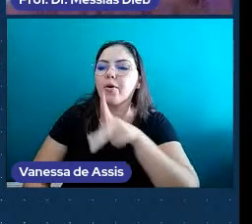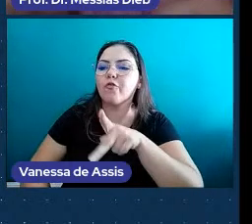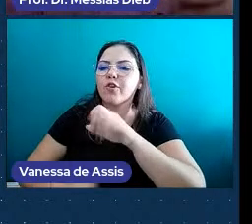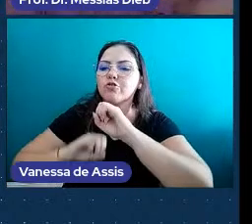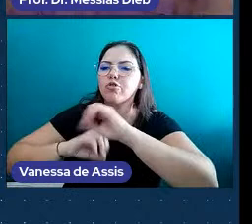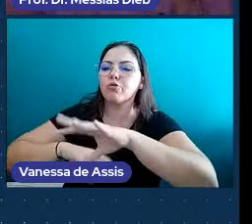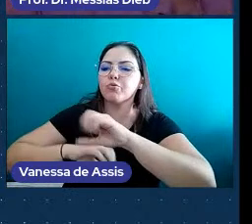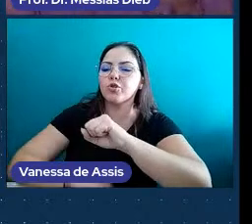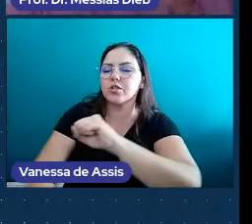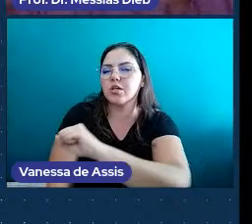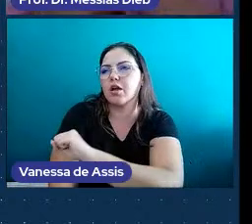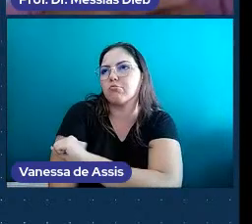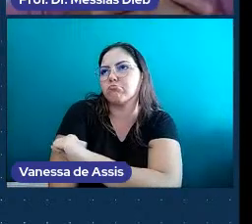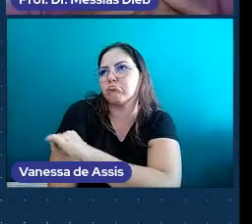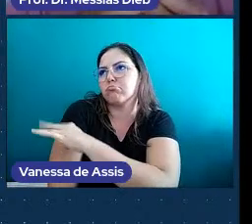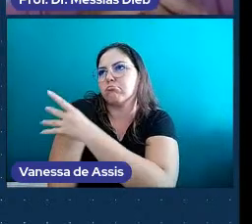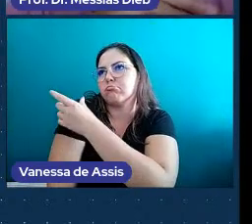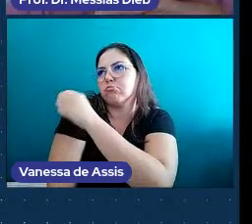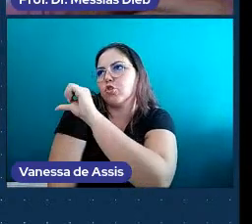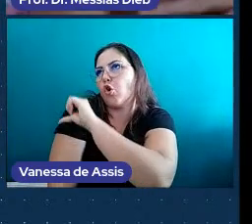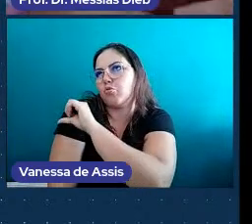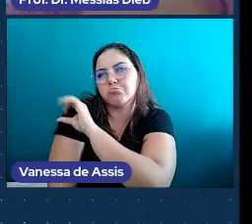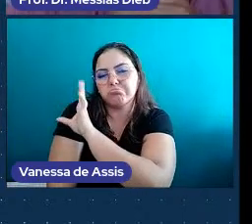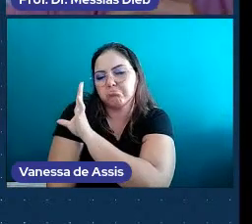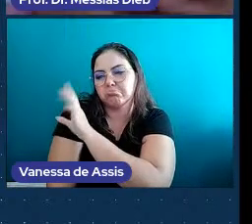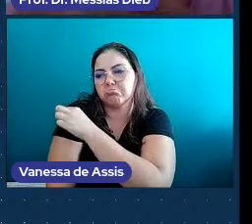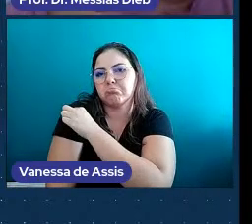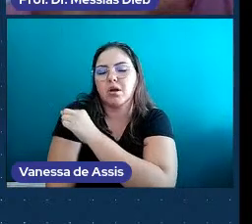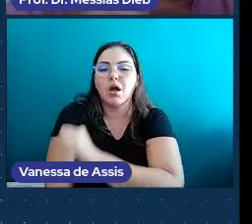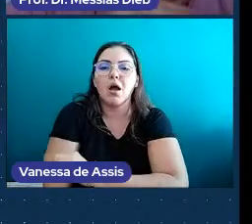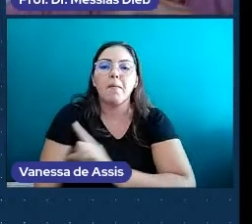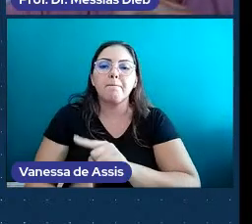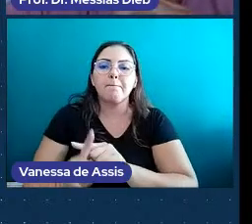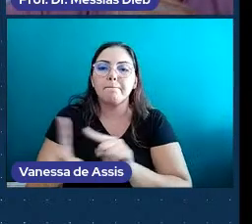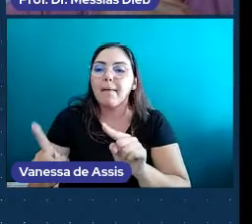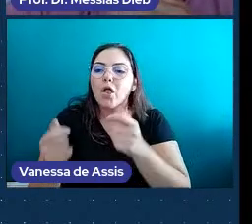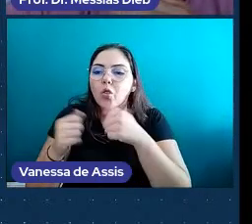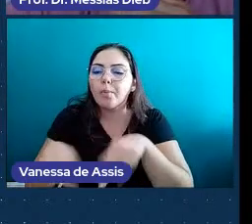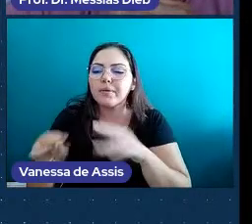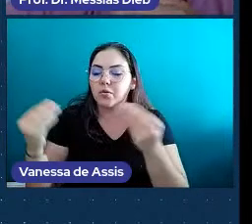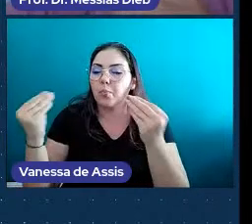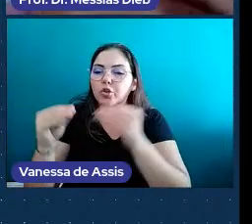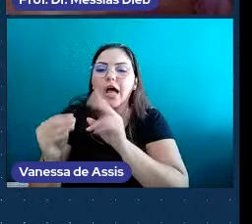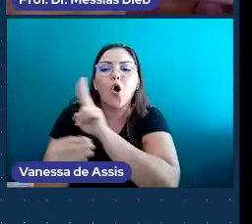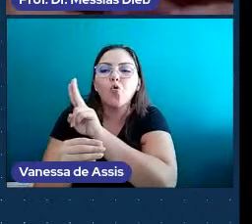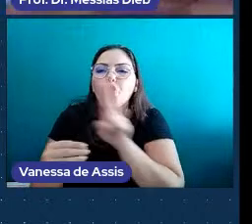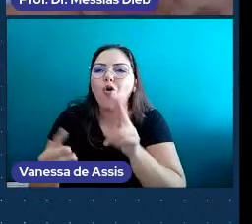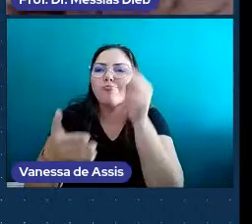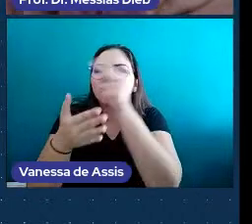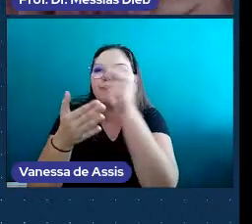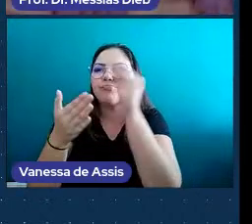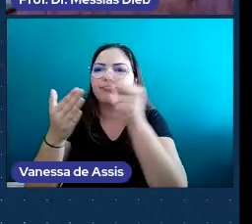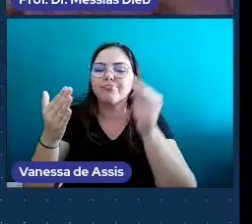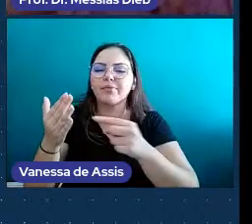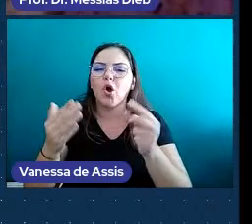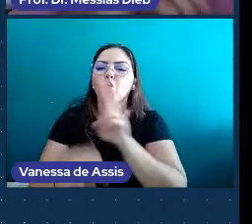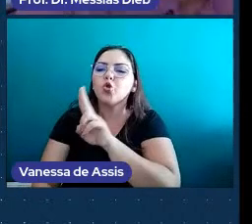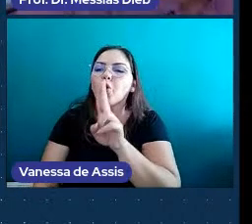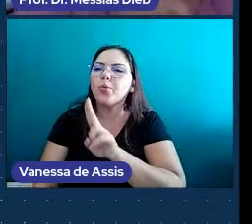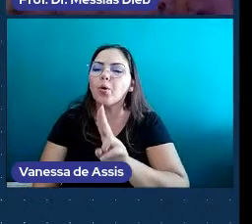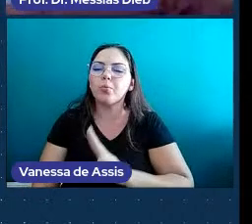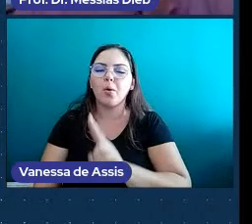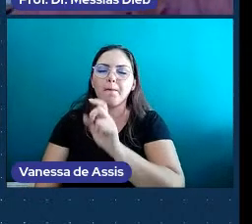uma escola pública da cidade de Fortaleza, certo? Como nós dissemos lá naquele exemplo, são escolas municipais